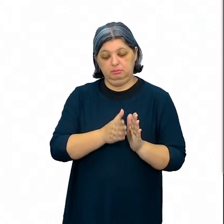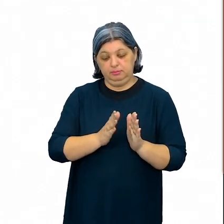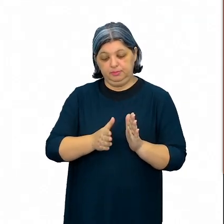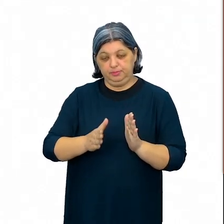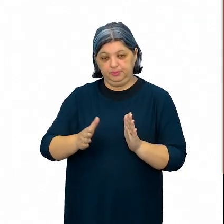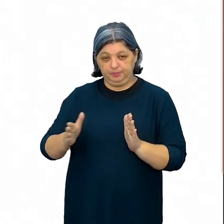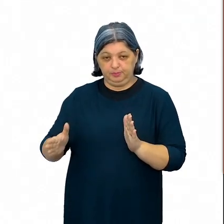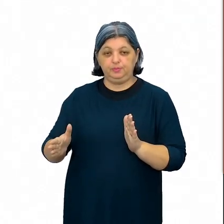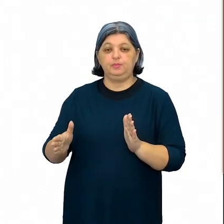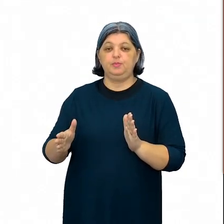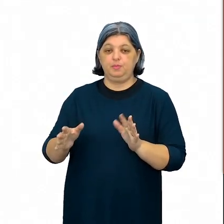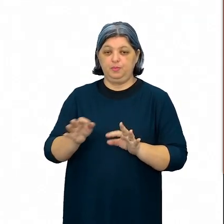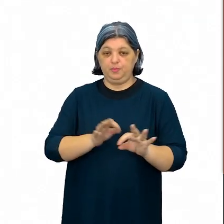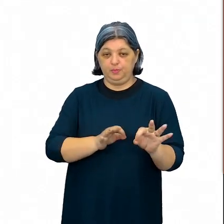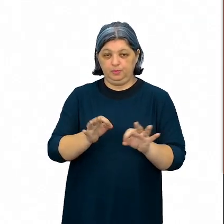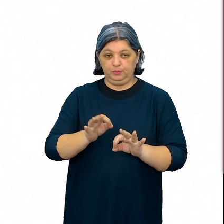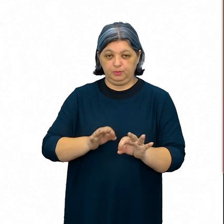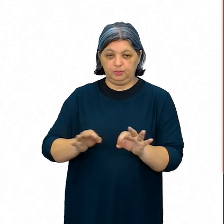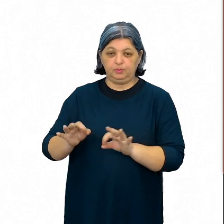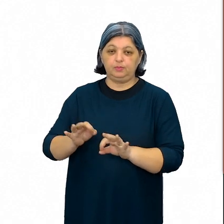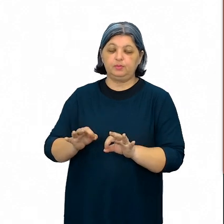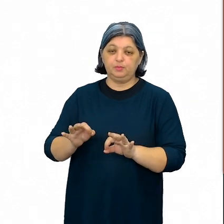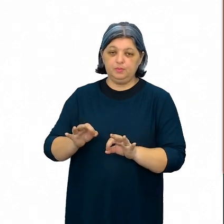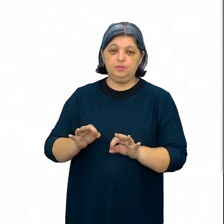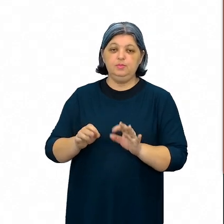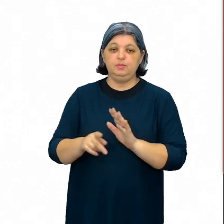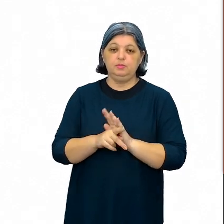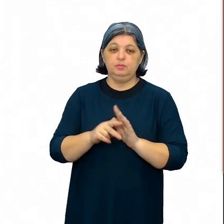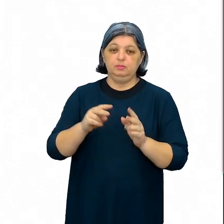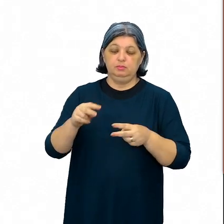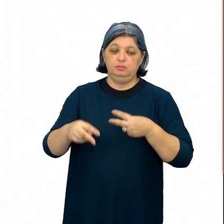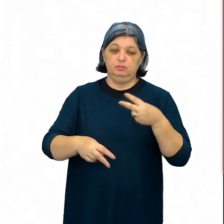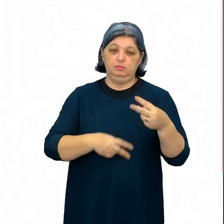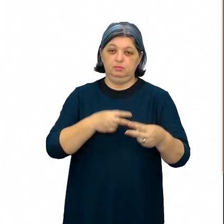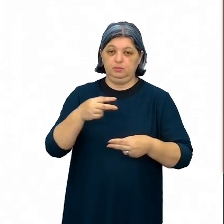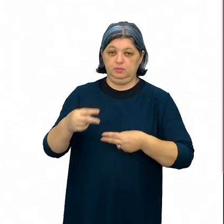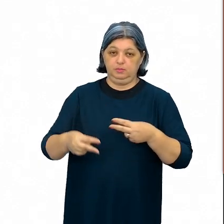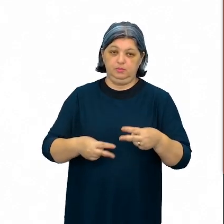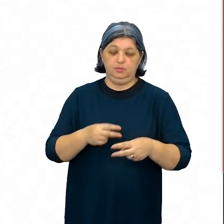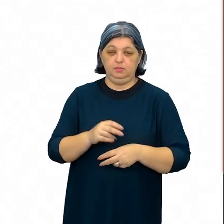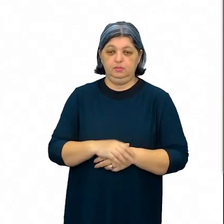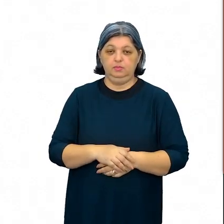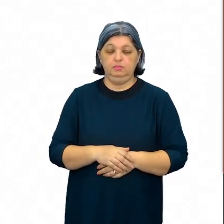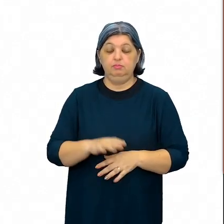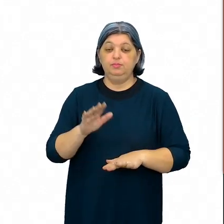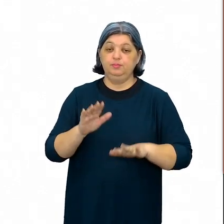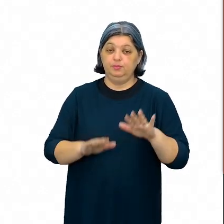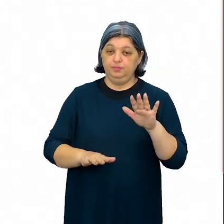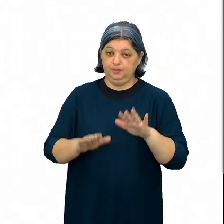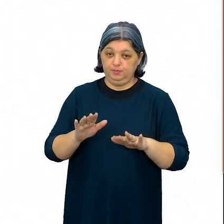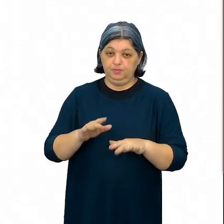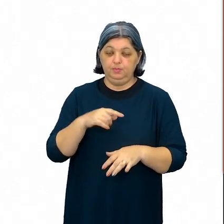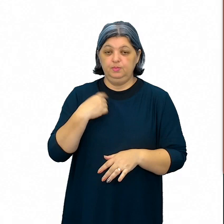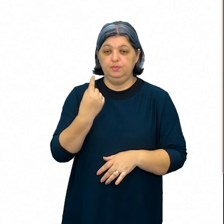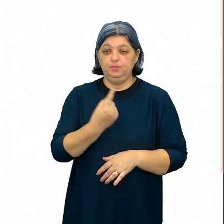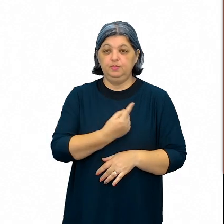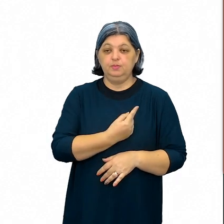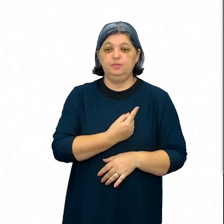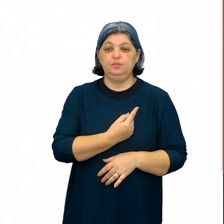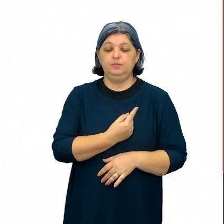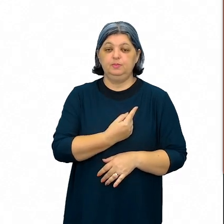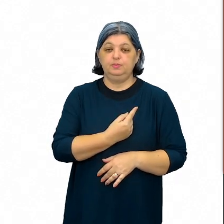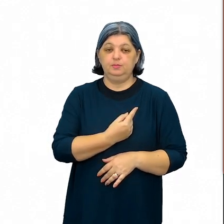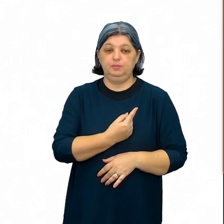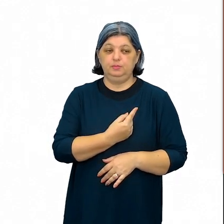encaminhamento existe um planejamento para aquele bimestre então às vezes se a gente por uma razão